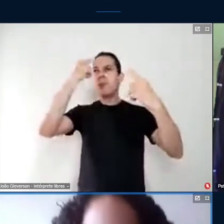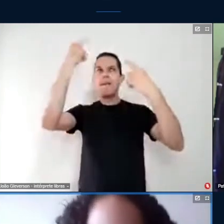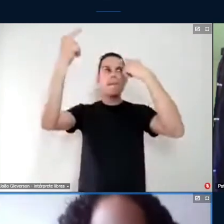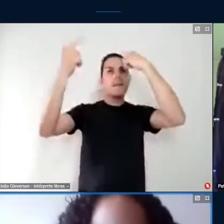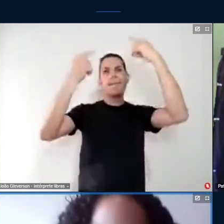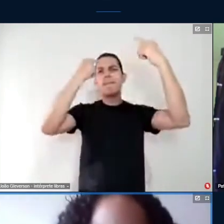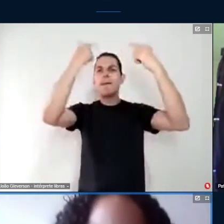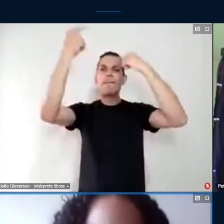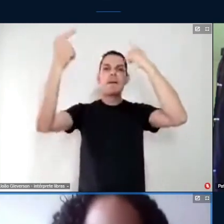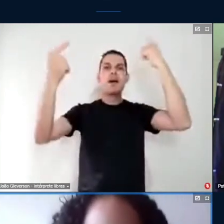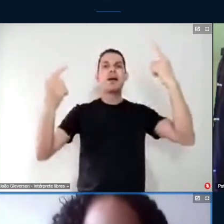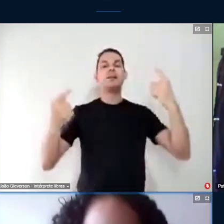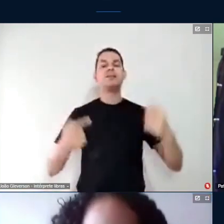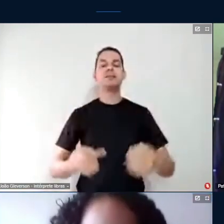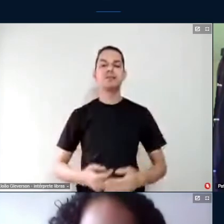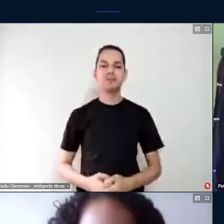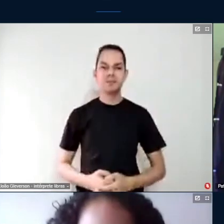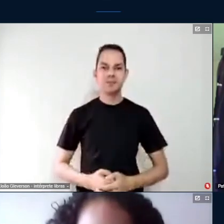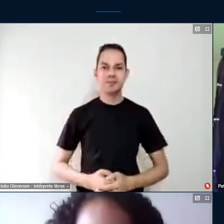trabalho apresentado.